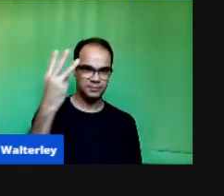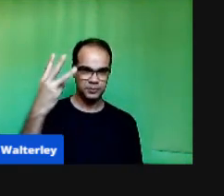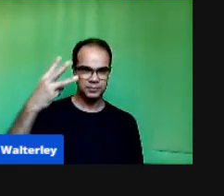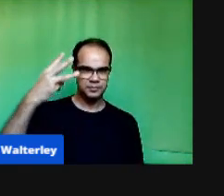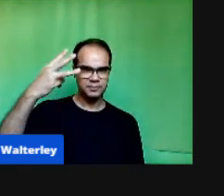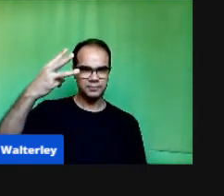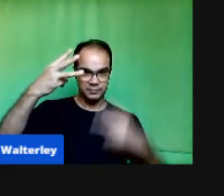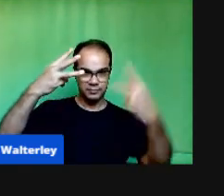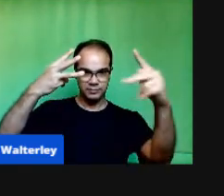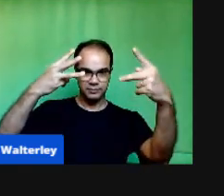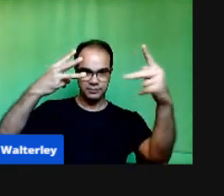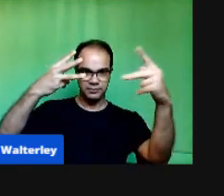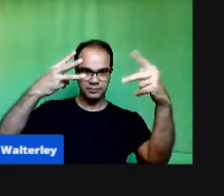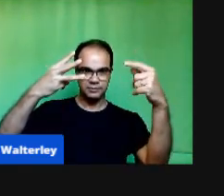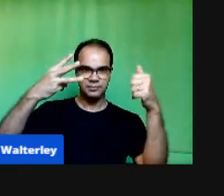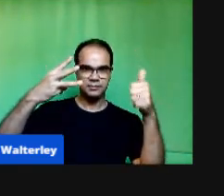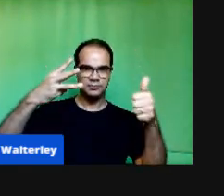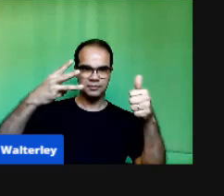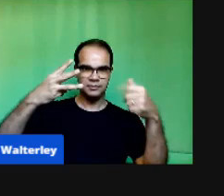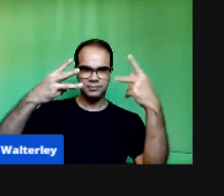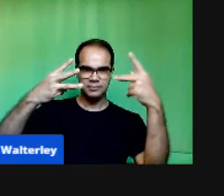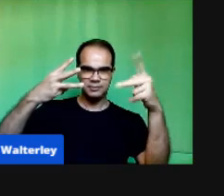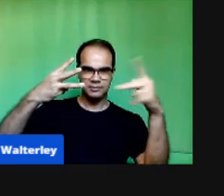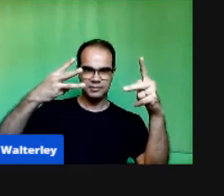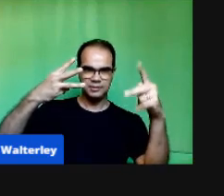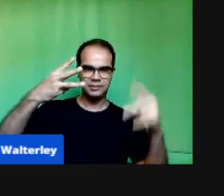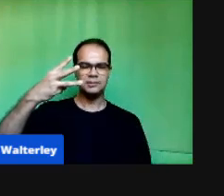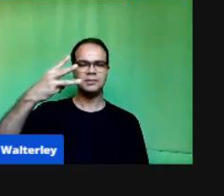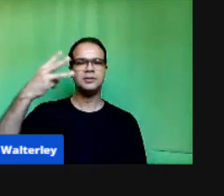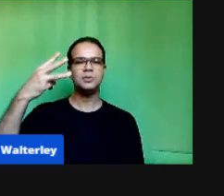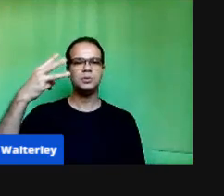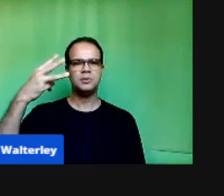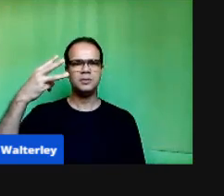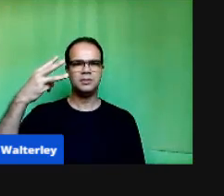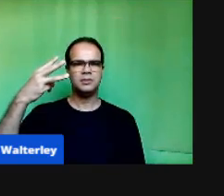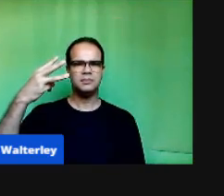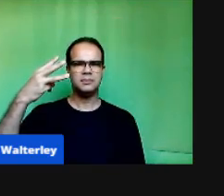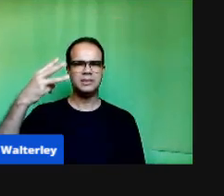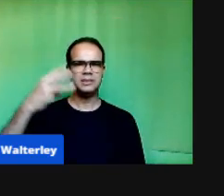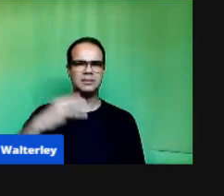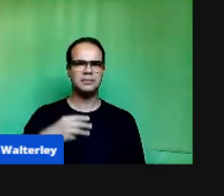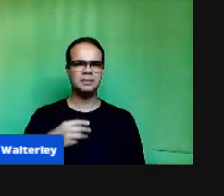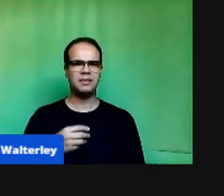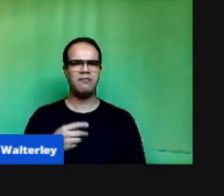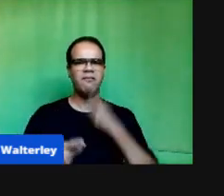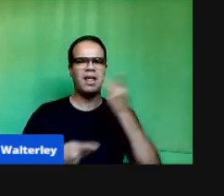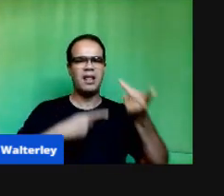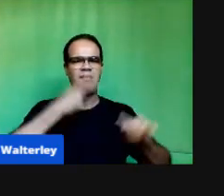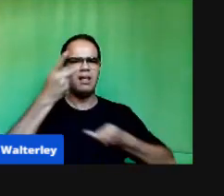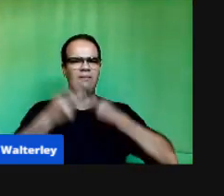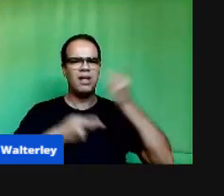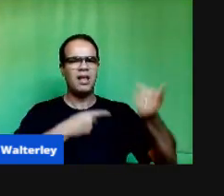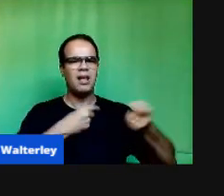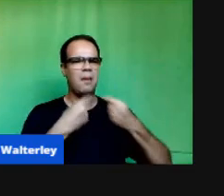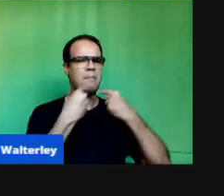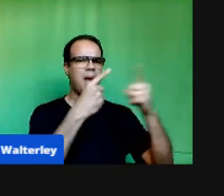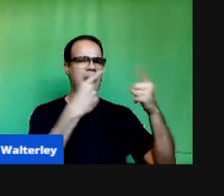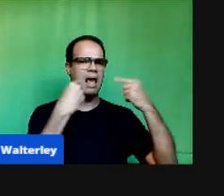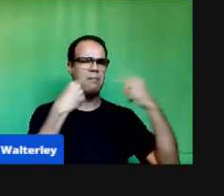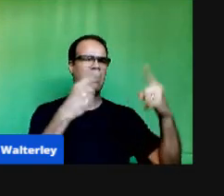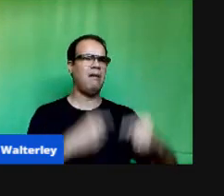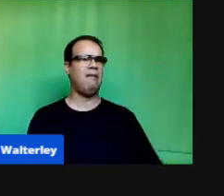Quais as 3 coisas que você mais... Peraí, quais as 3 coisas que você mais critica e reclama? Critica e reclama é a mesma, eu esqueci de tirar, tá? Então,